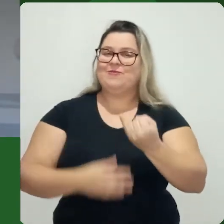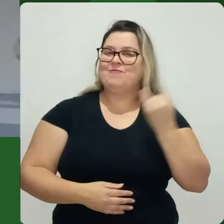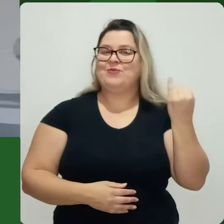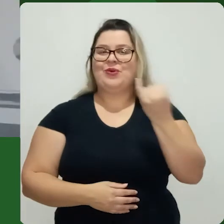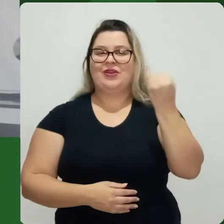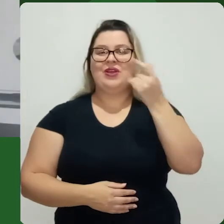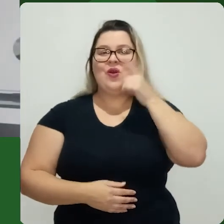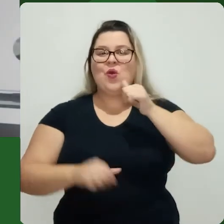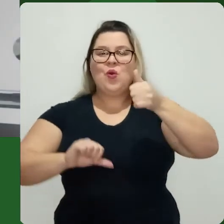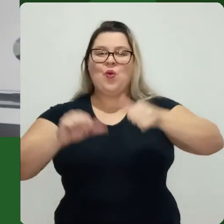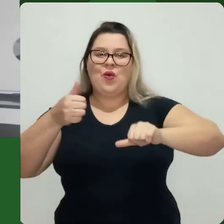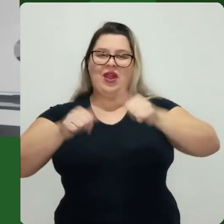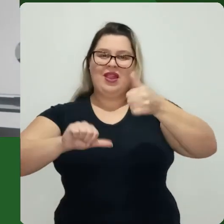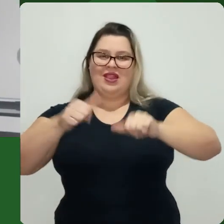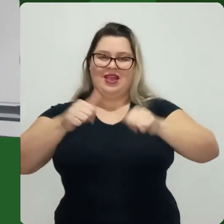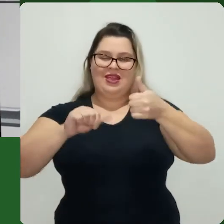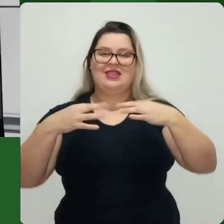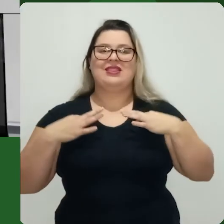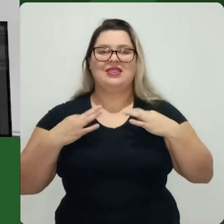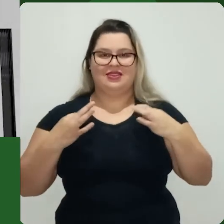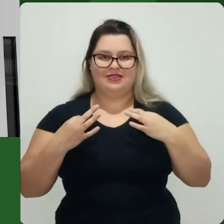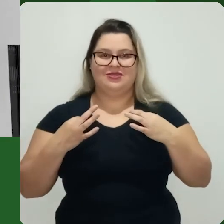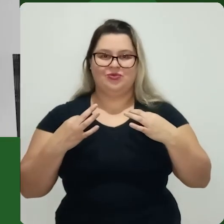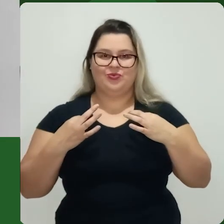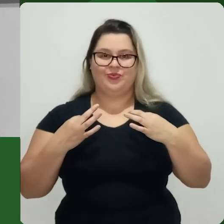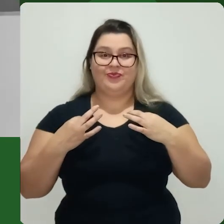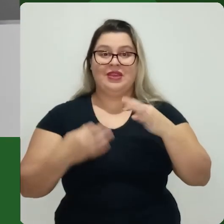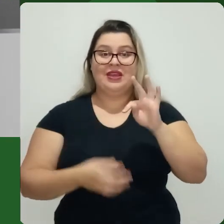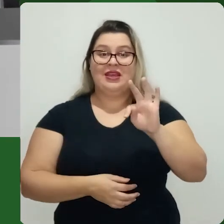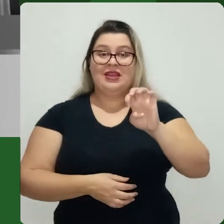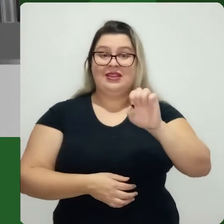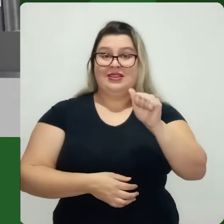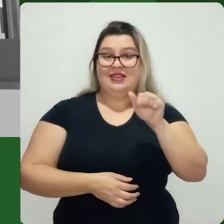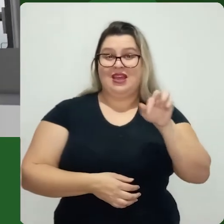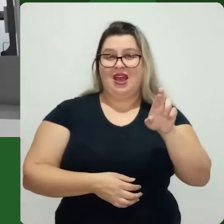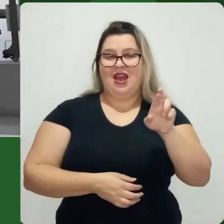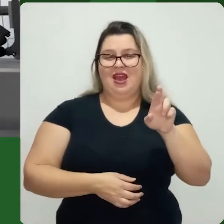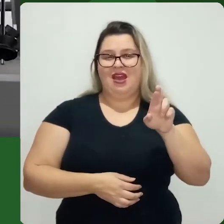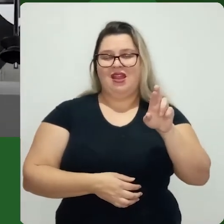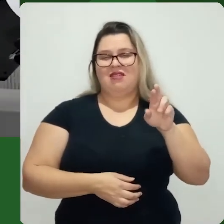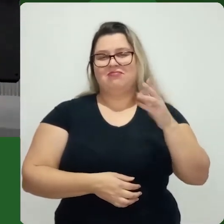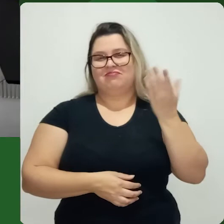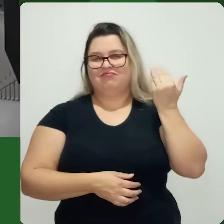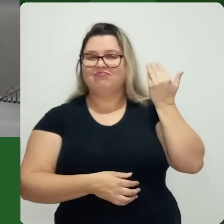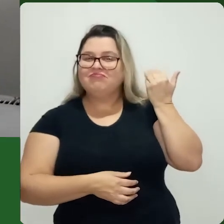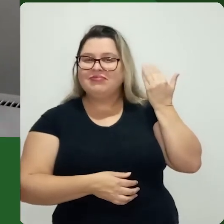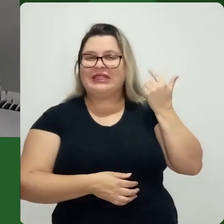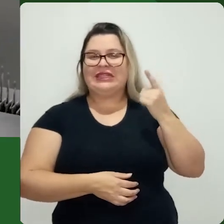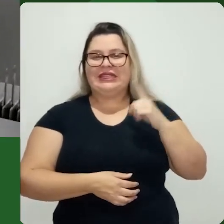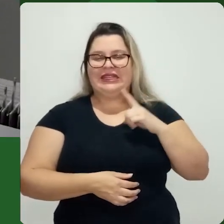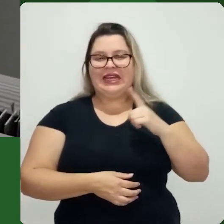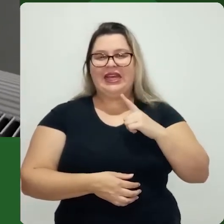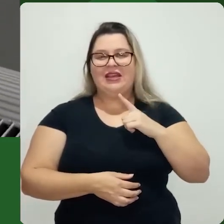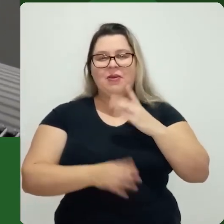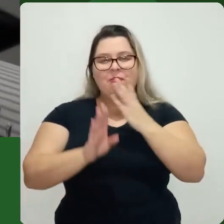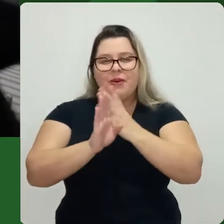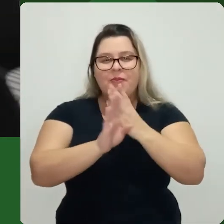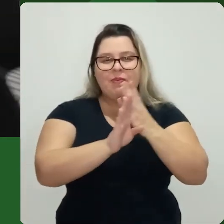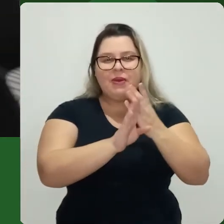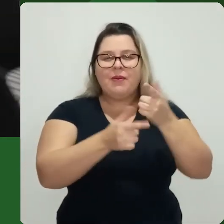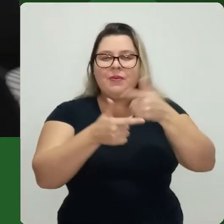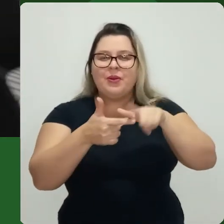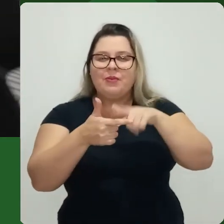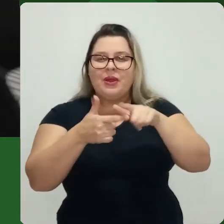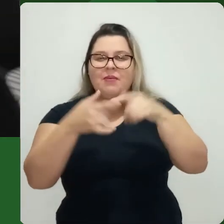são fundamentais para a qualidade do tecido. Em teares mais convencionais, o sistema de detecção